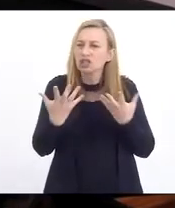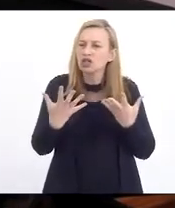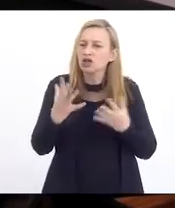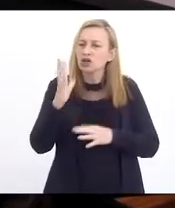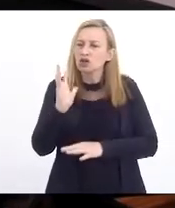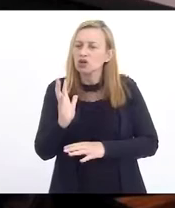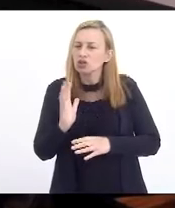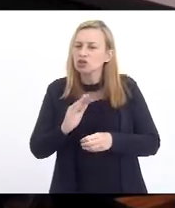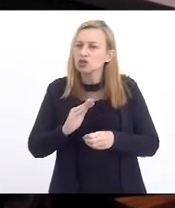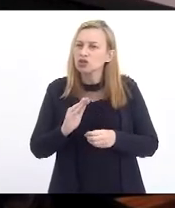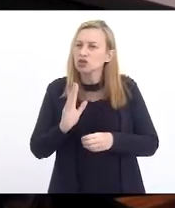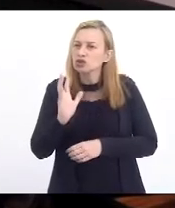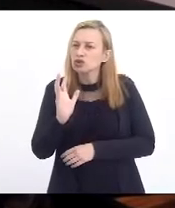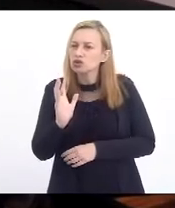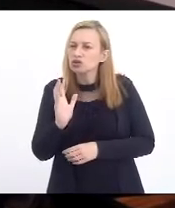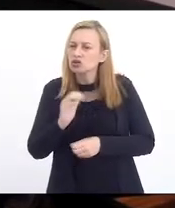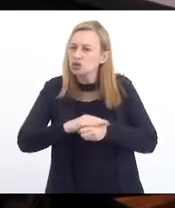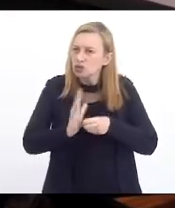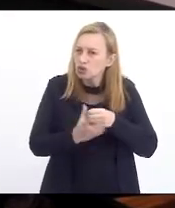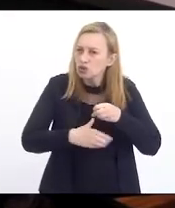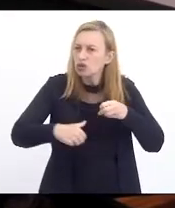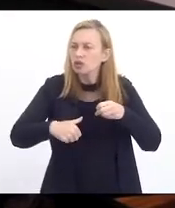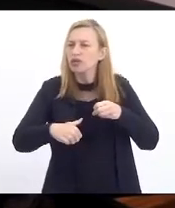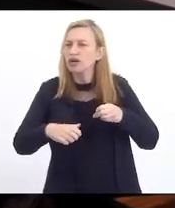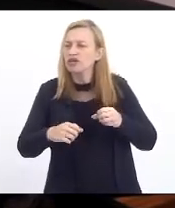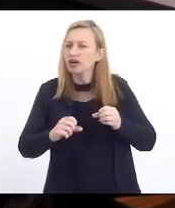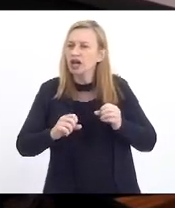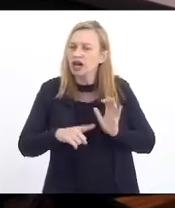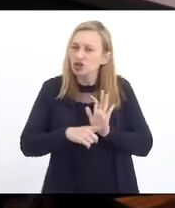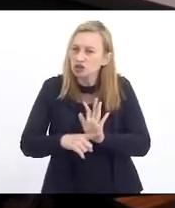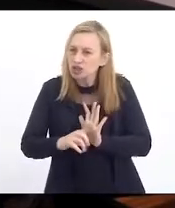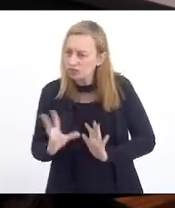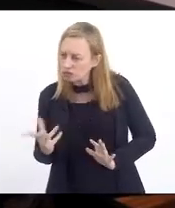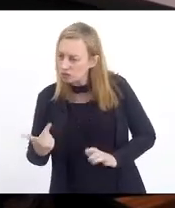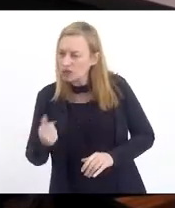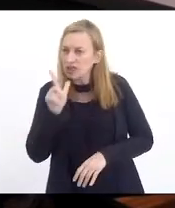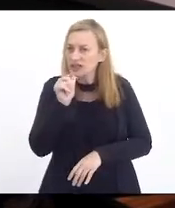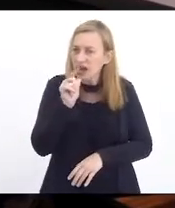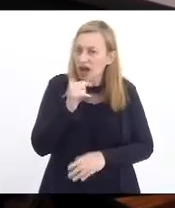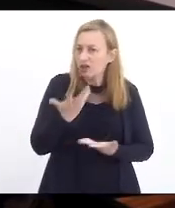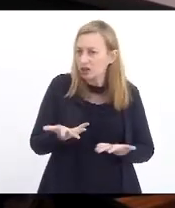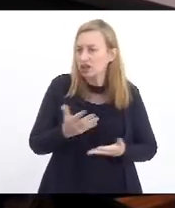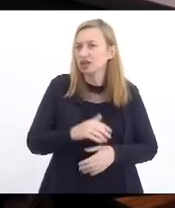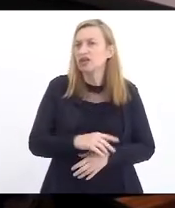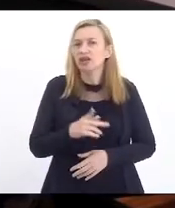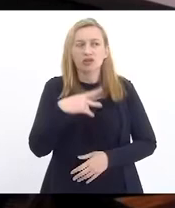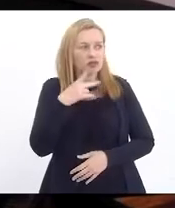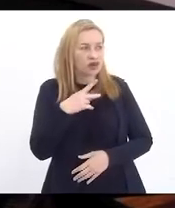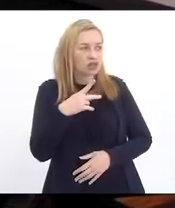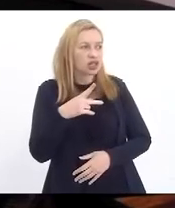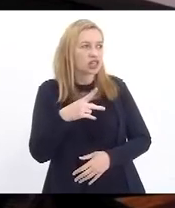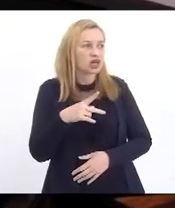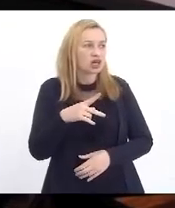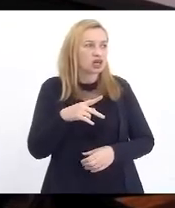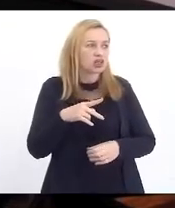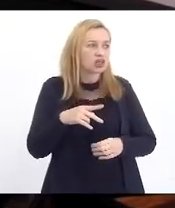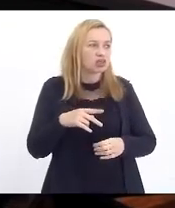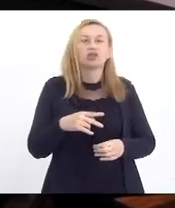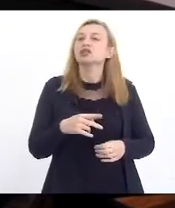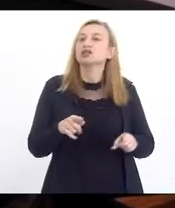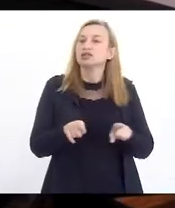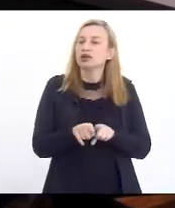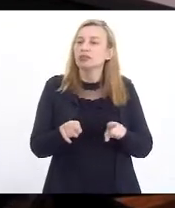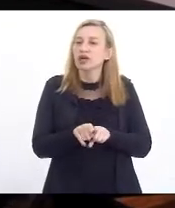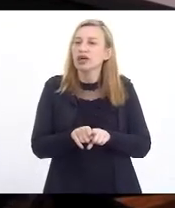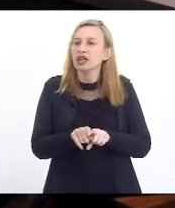mas outras políticas que vão repercutir na qualidade da água. Eu destacaria, por exemplo, aqui, foi falado de reflorestamento, mas eu destacaria aqui,